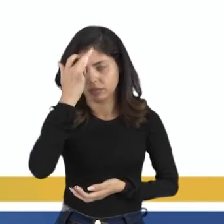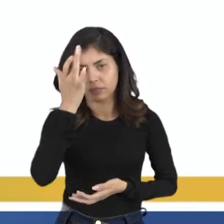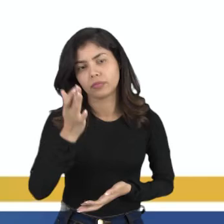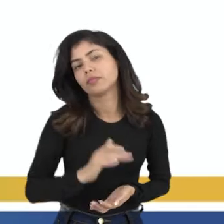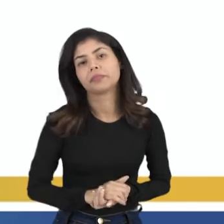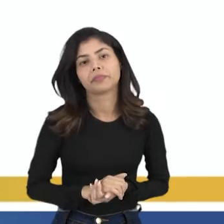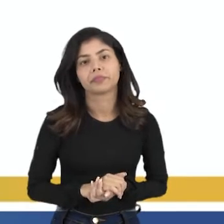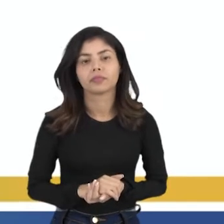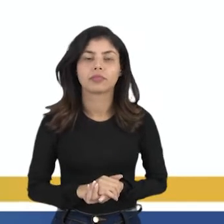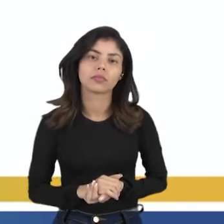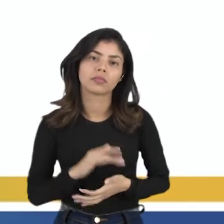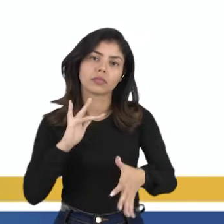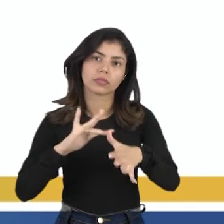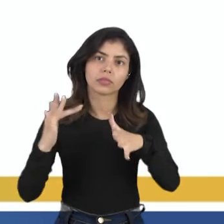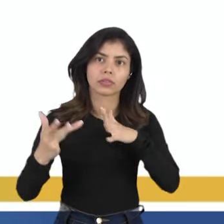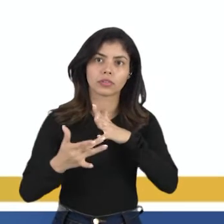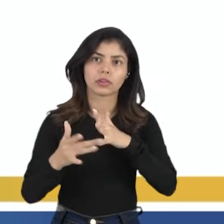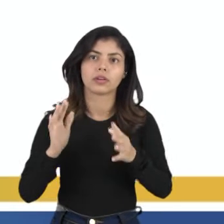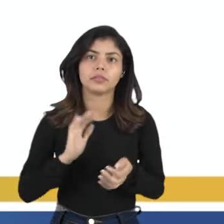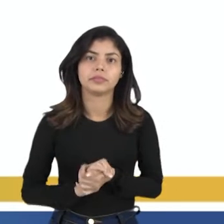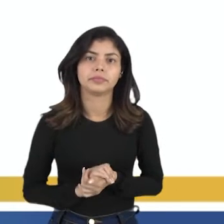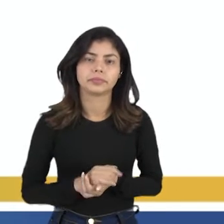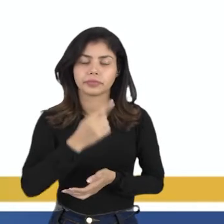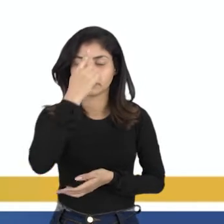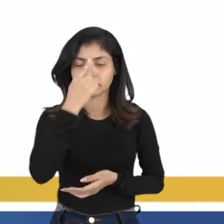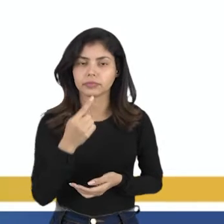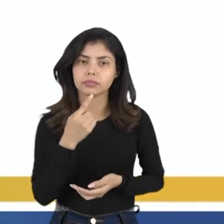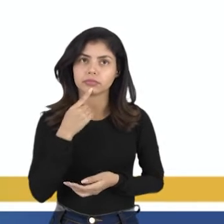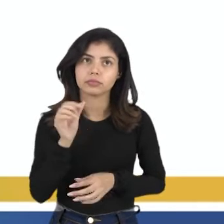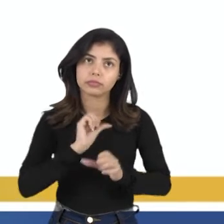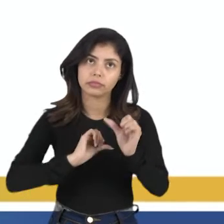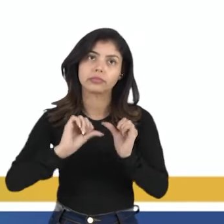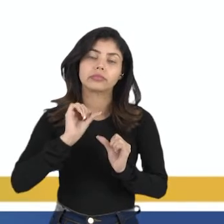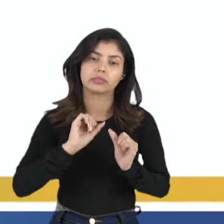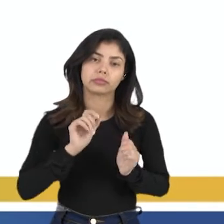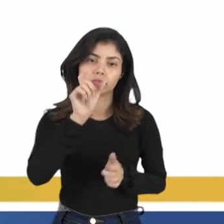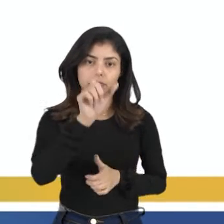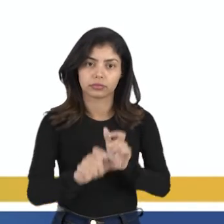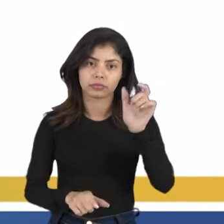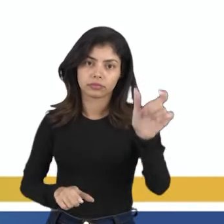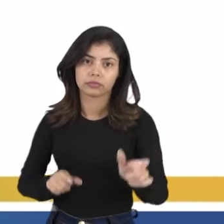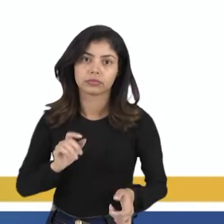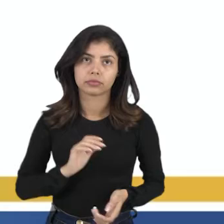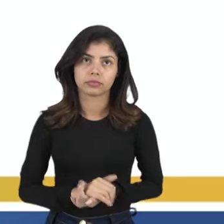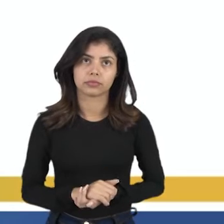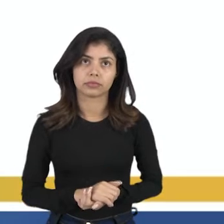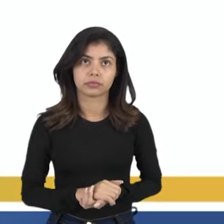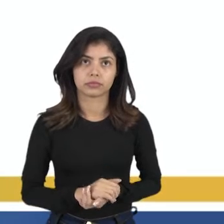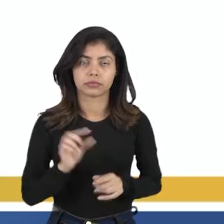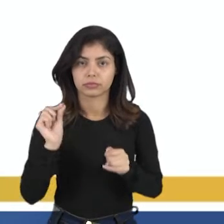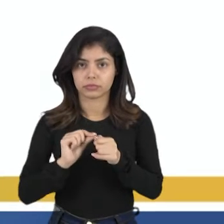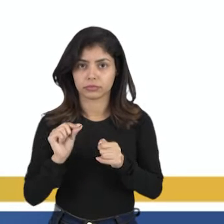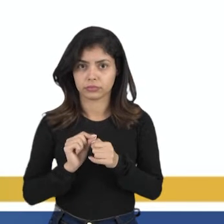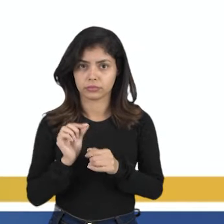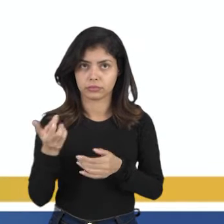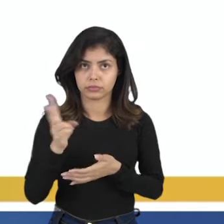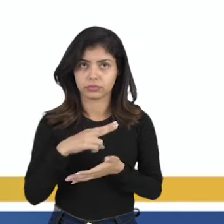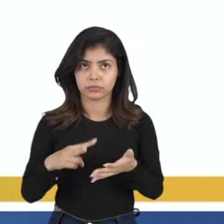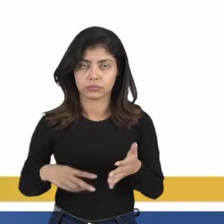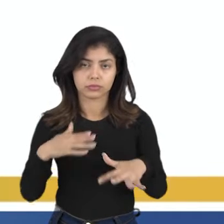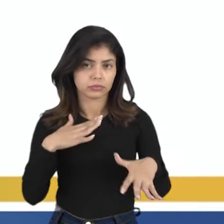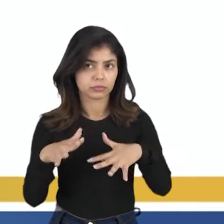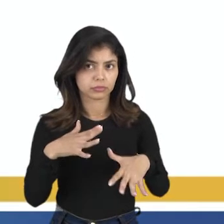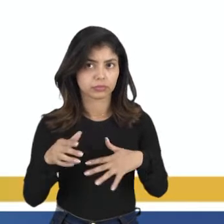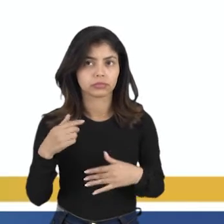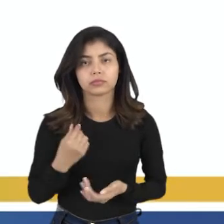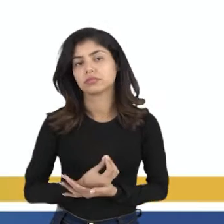facilmente nas redes sociais, inclusive com imagens em que trocam o personagem principal, né, e fazem uma releitura do